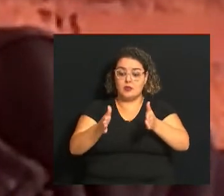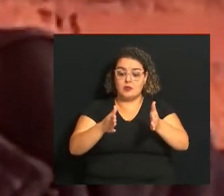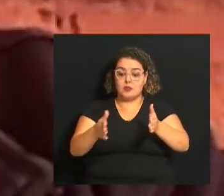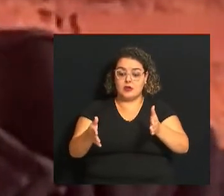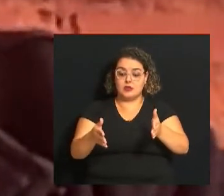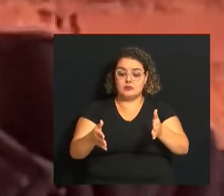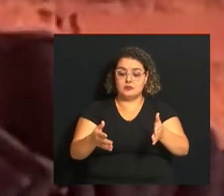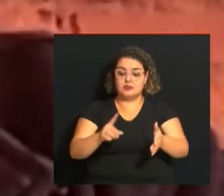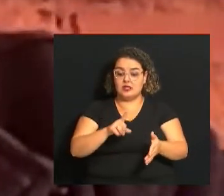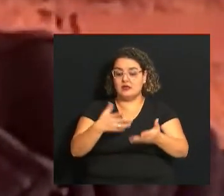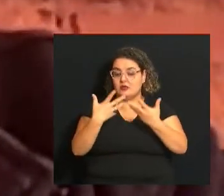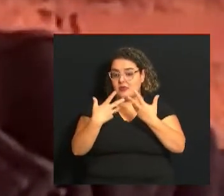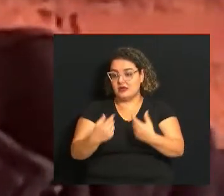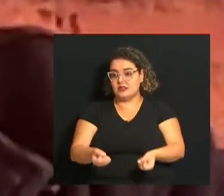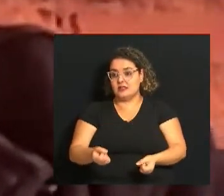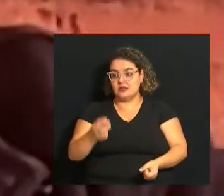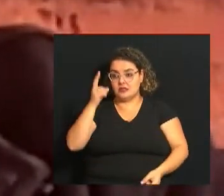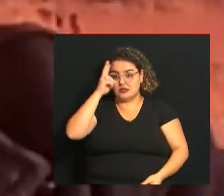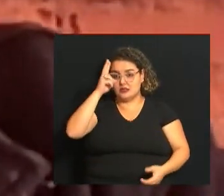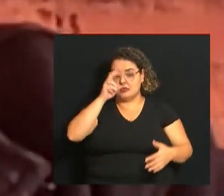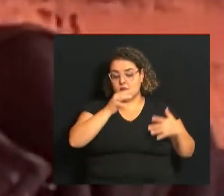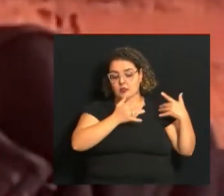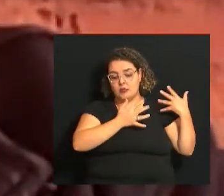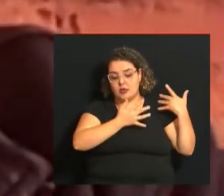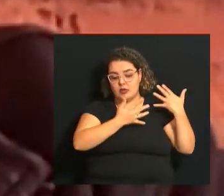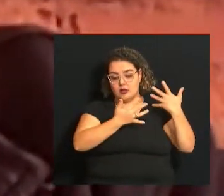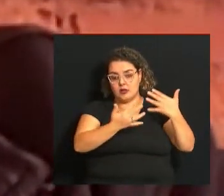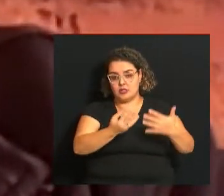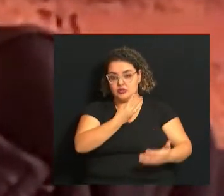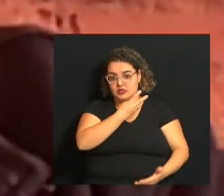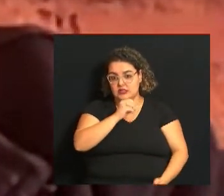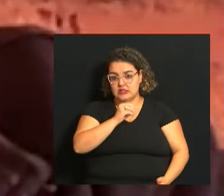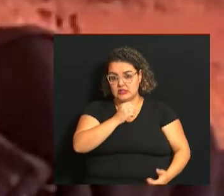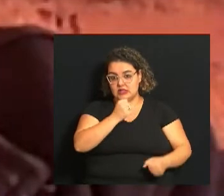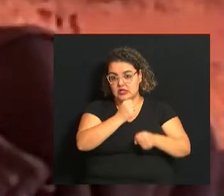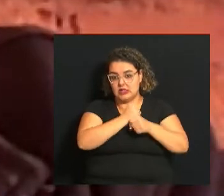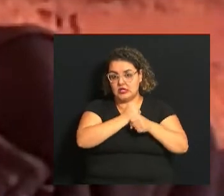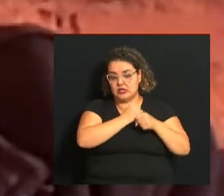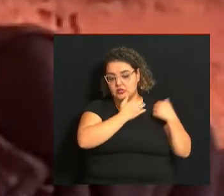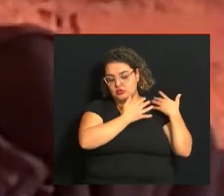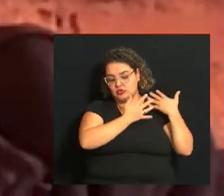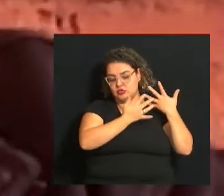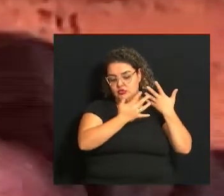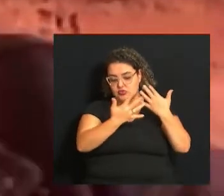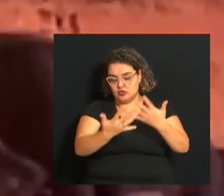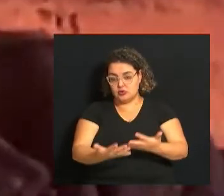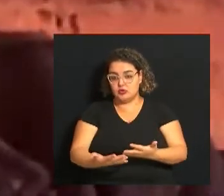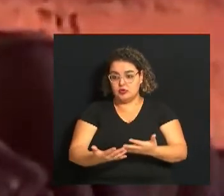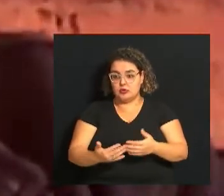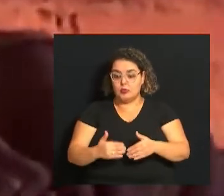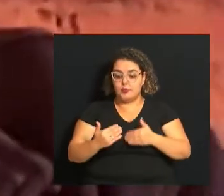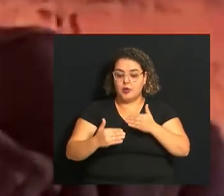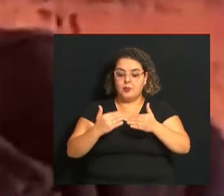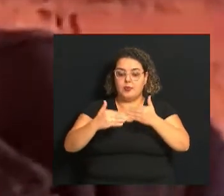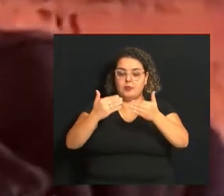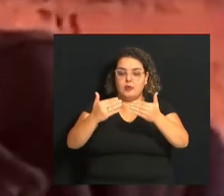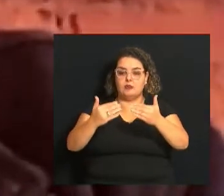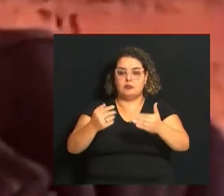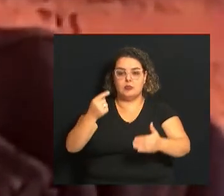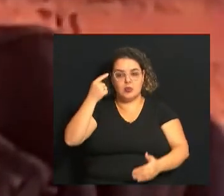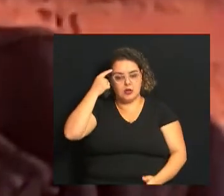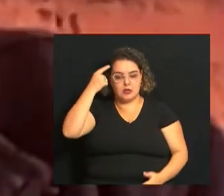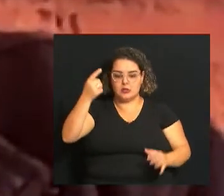traçar a história dos últimos 30 anos e, por ela, a gente acaba construindo o pano de fundo, o